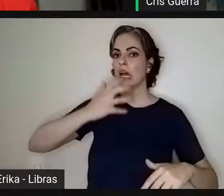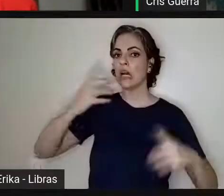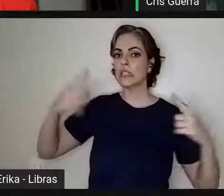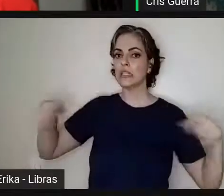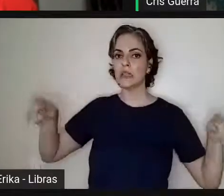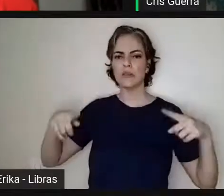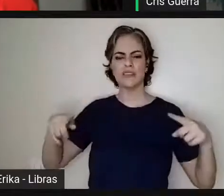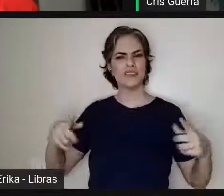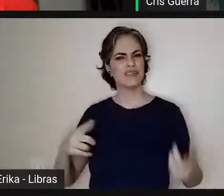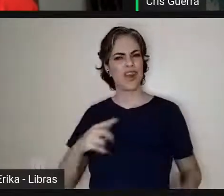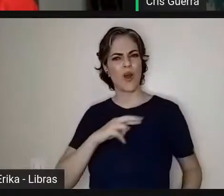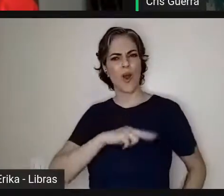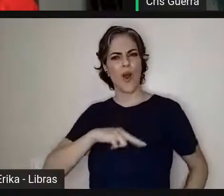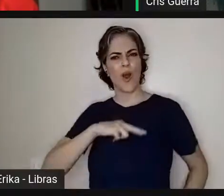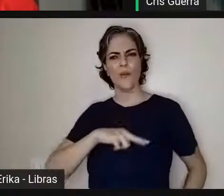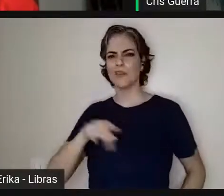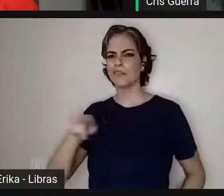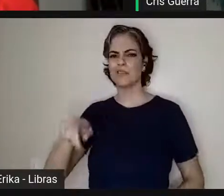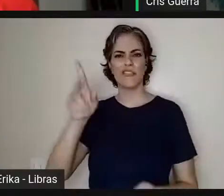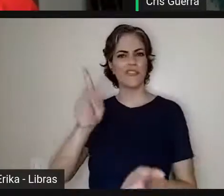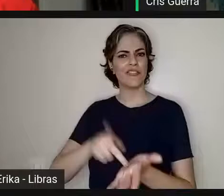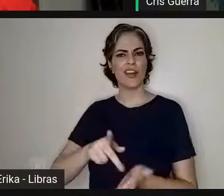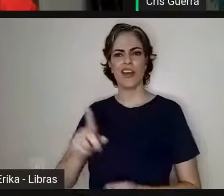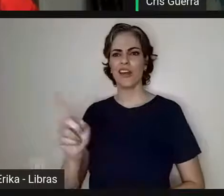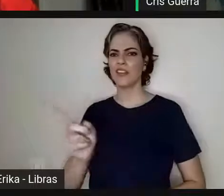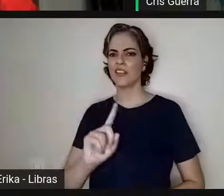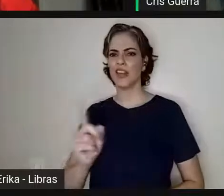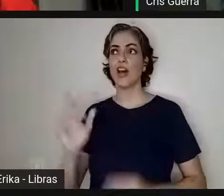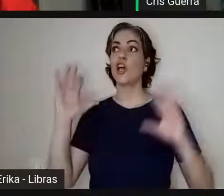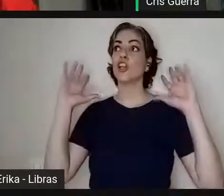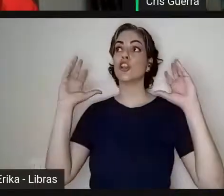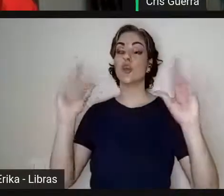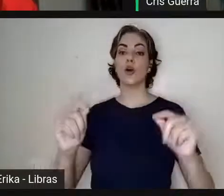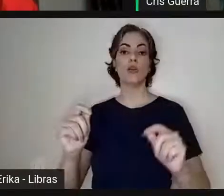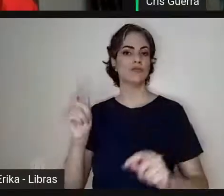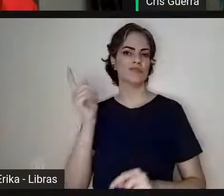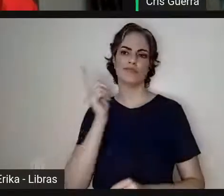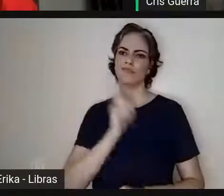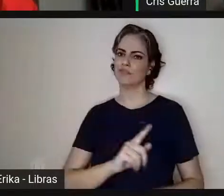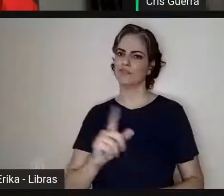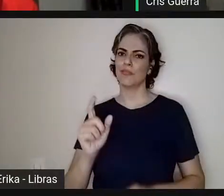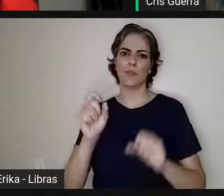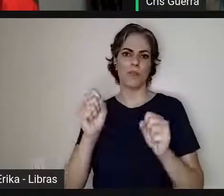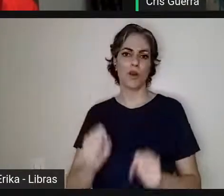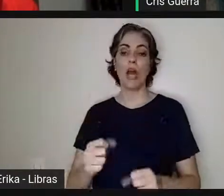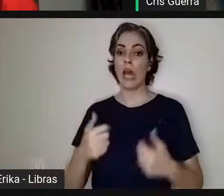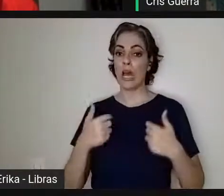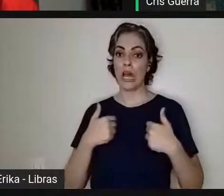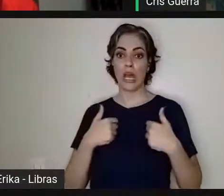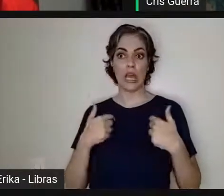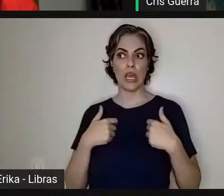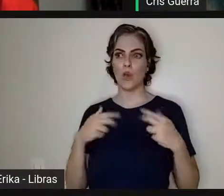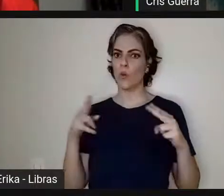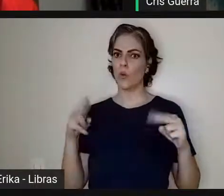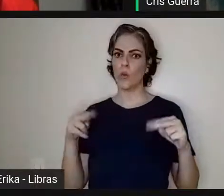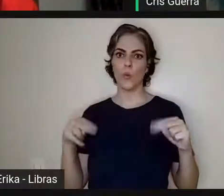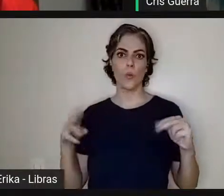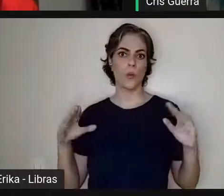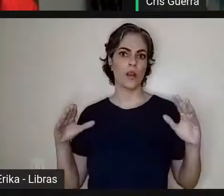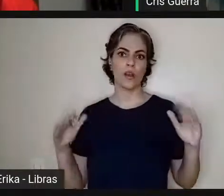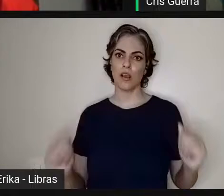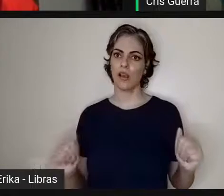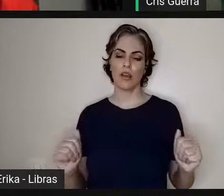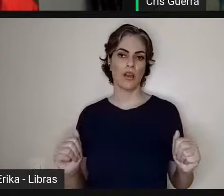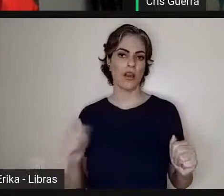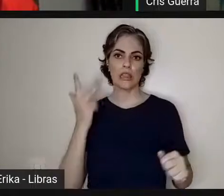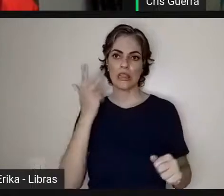romantizada, que não é verdade, né? Não é verdade para todo mundo, não é todo mundo que pode isso. Eu não conseguiria parir de parto natural. Eu